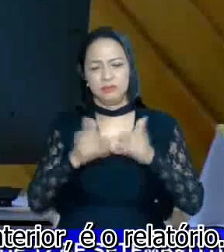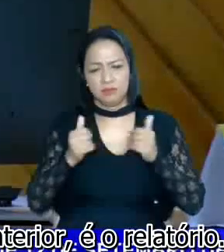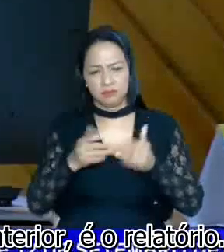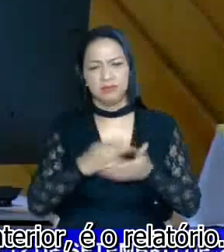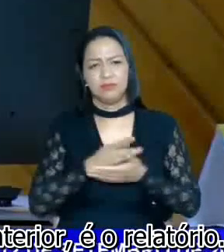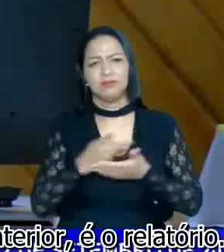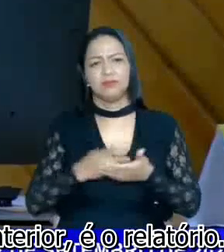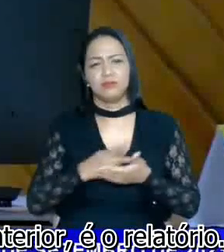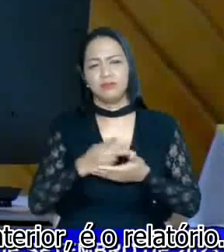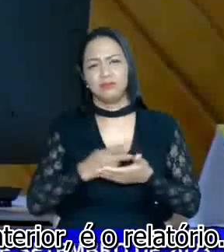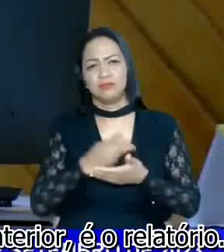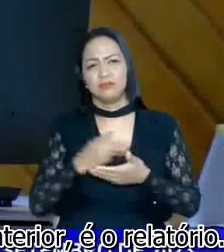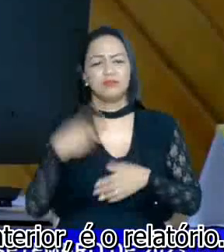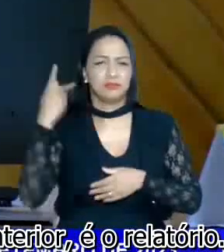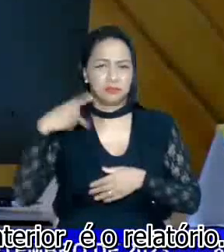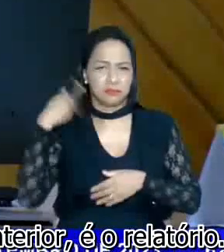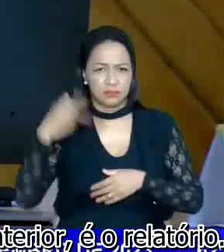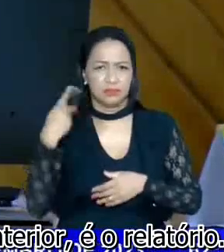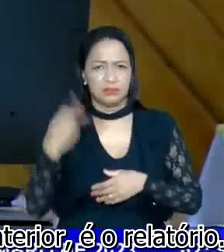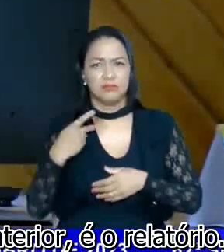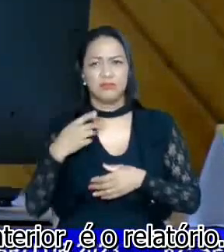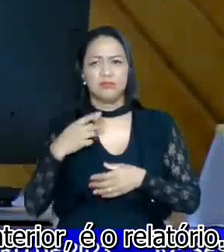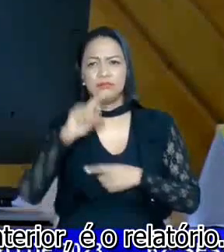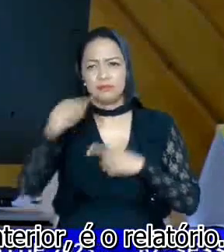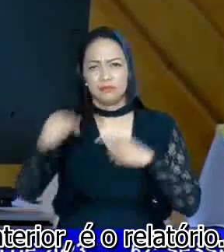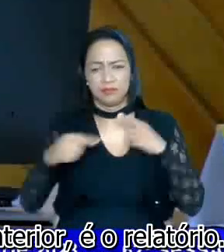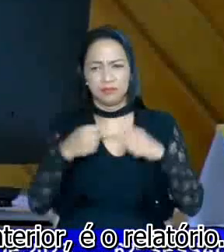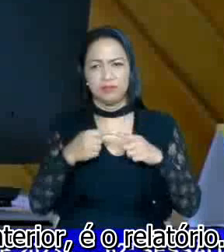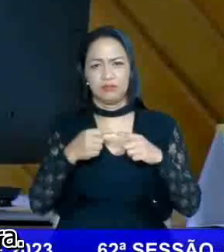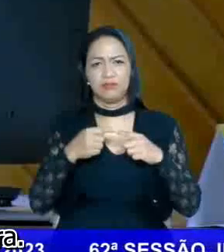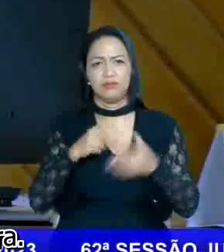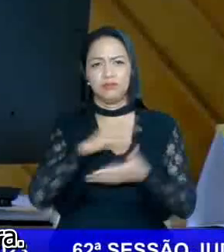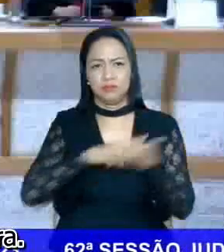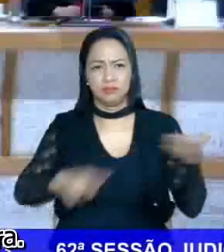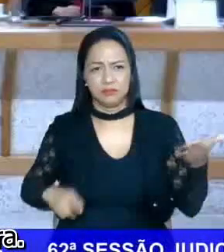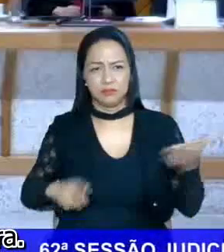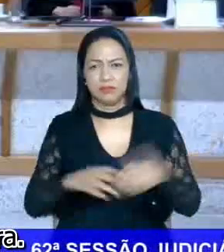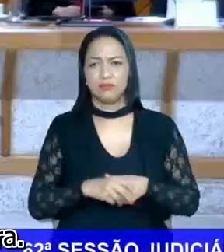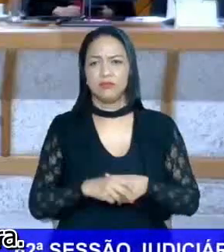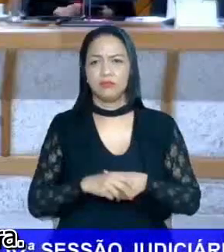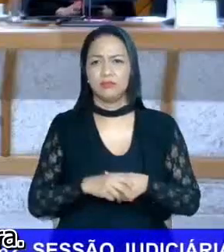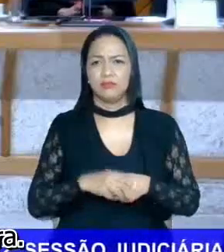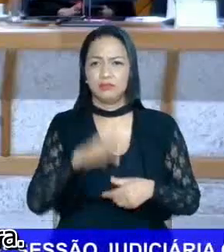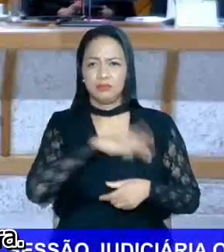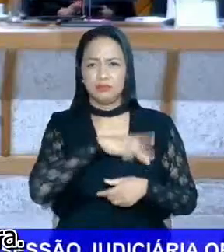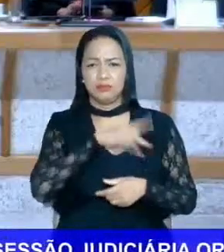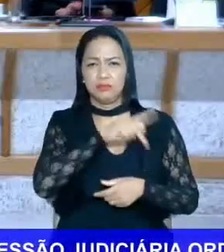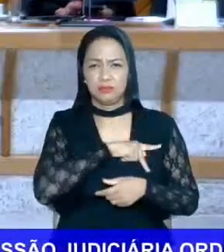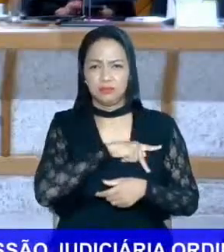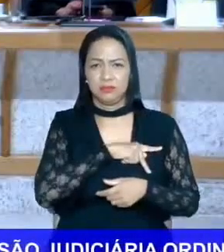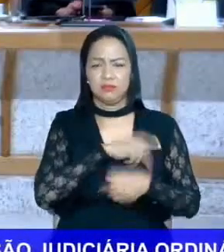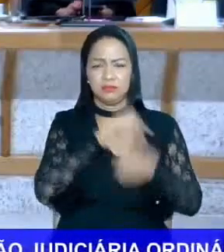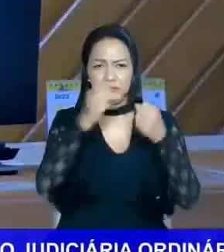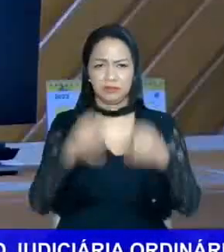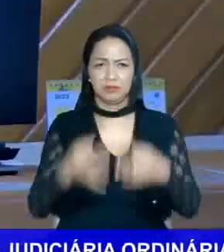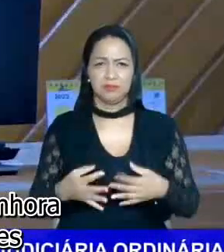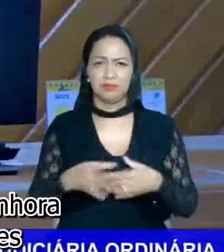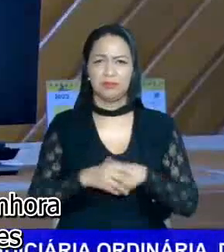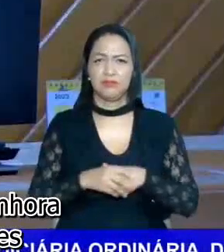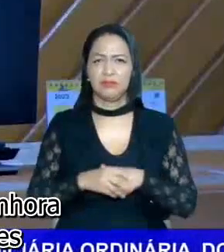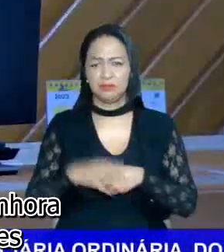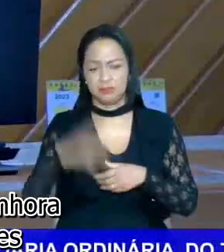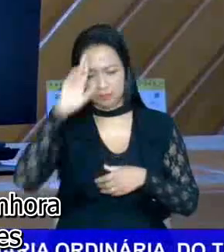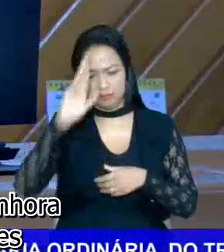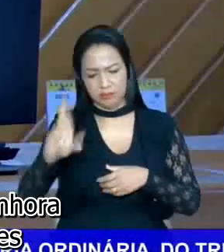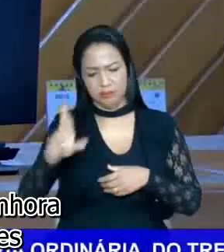e a Procuradoria Regional Eleitoral reiterou a manifestação anterior. É o relatório. Relatório, Ministério Público com a Imagem palavra. ampla do plenário. Obrigado,